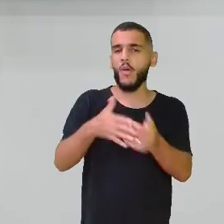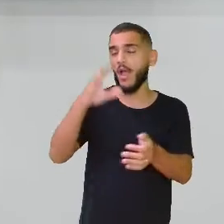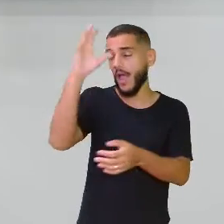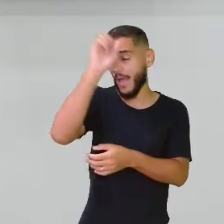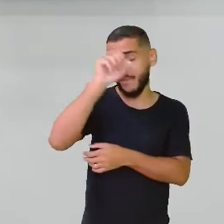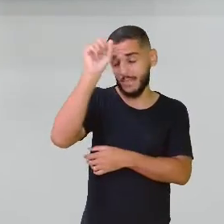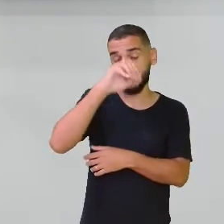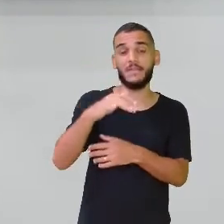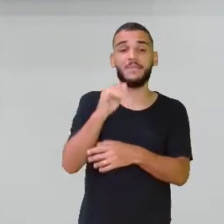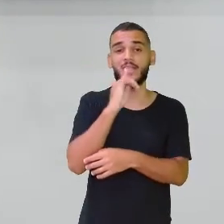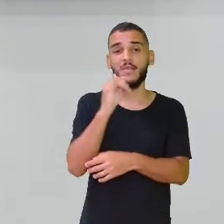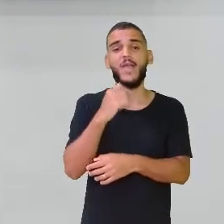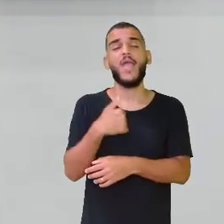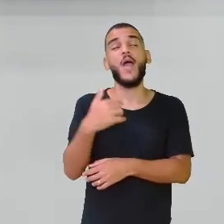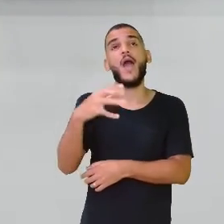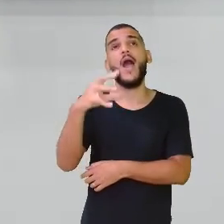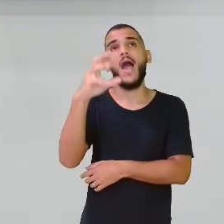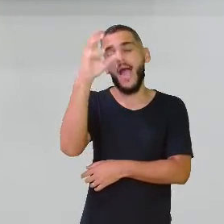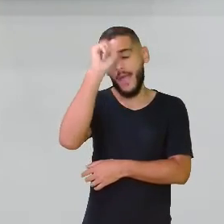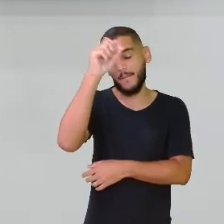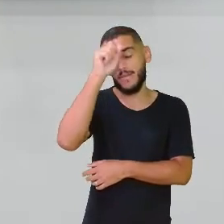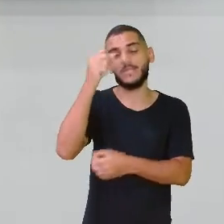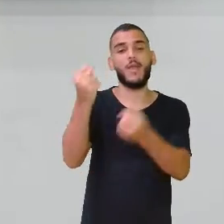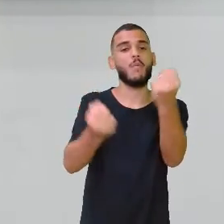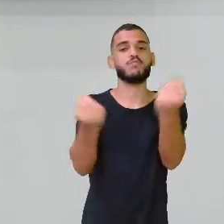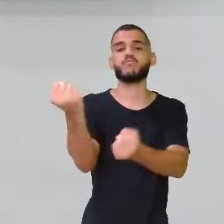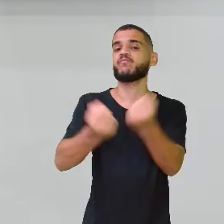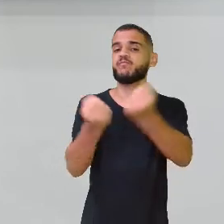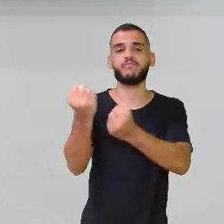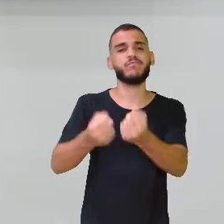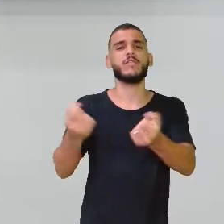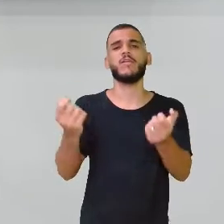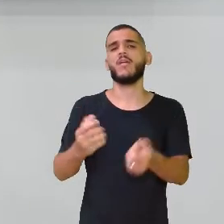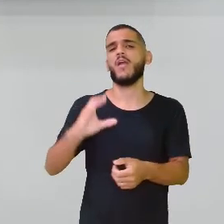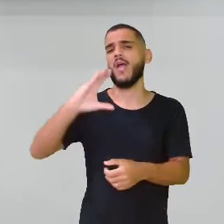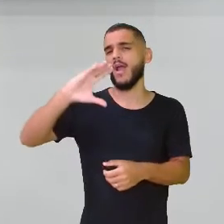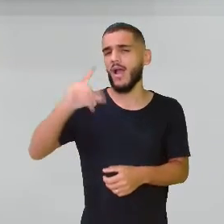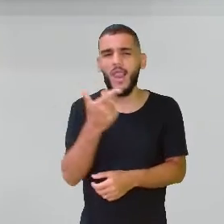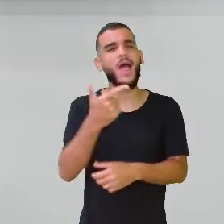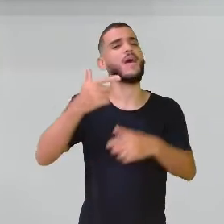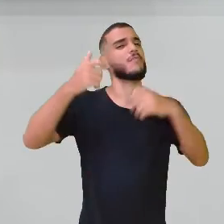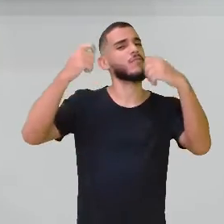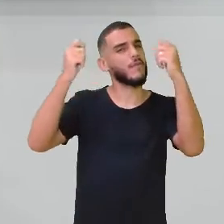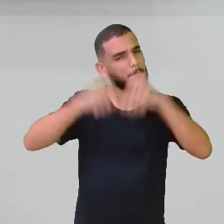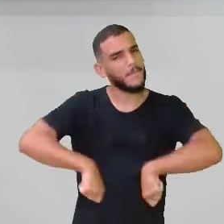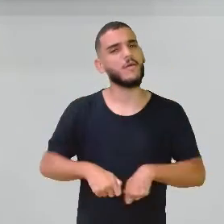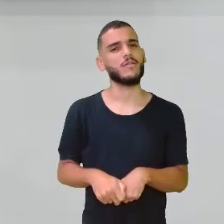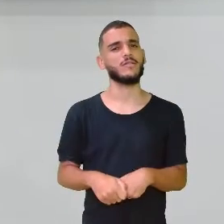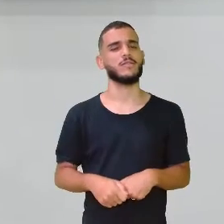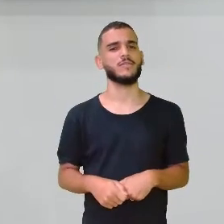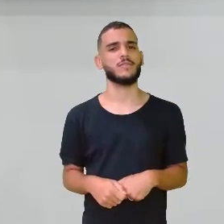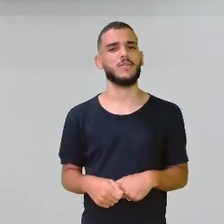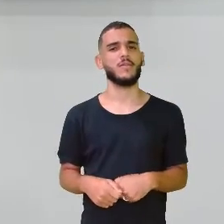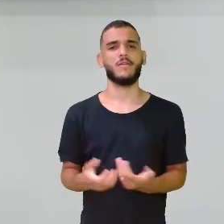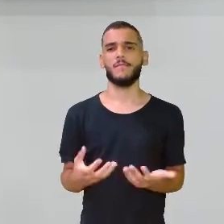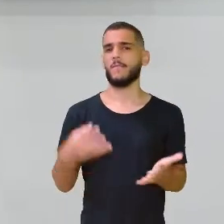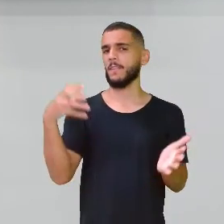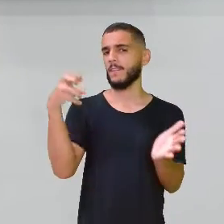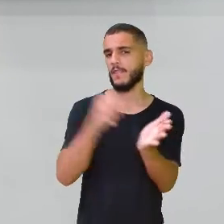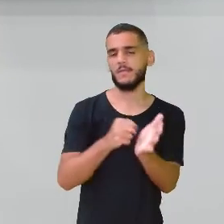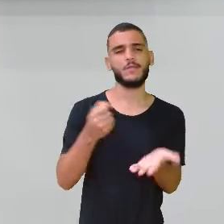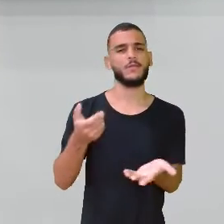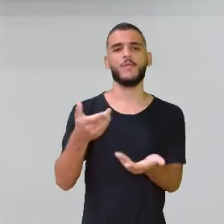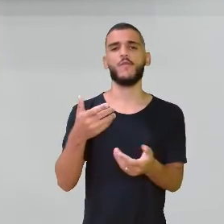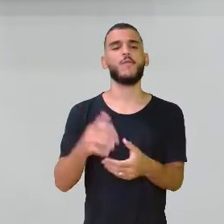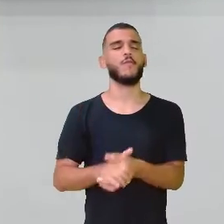a dirigir. Pode? Claro que pode. Se matricula numa autoescola e vai aprender. todas as regras, todo